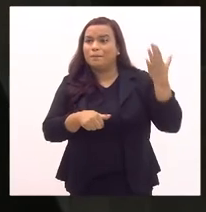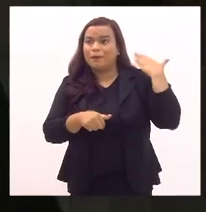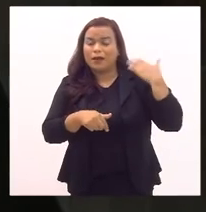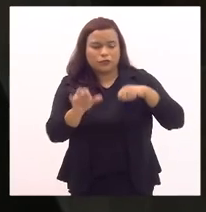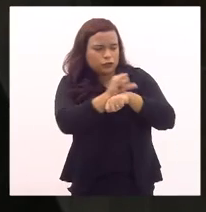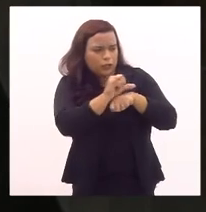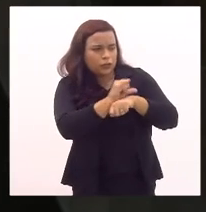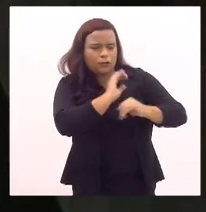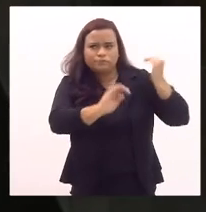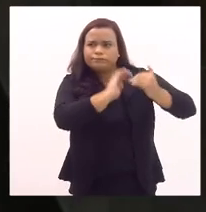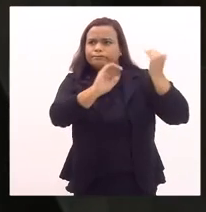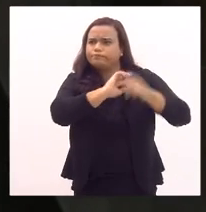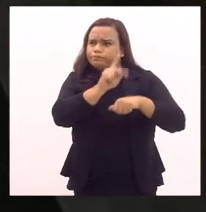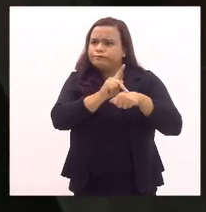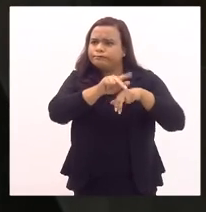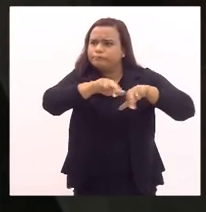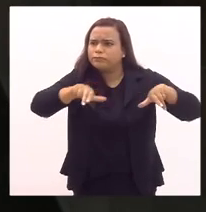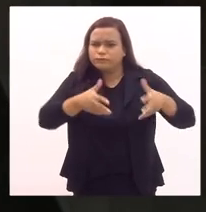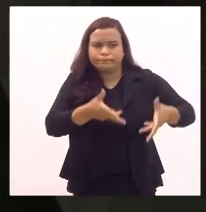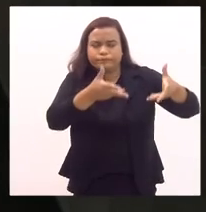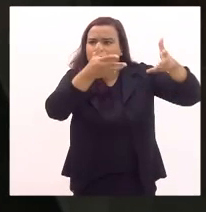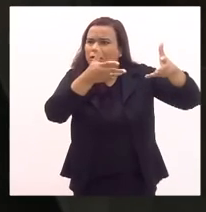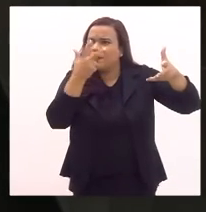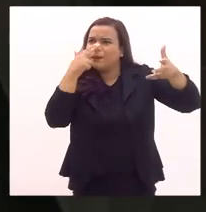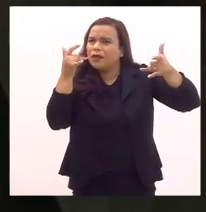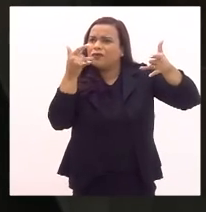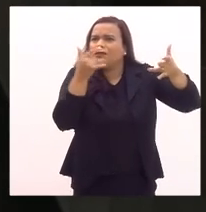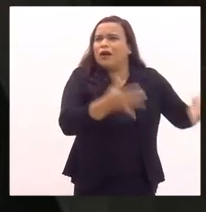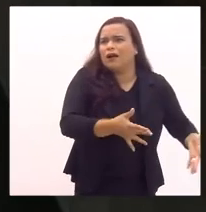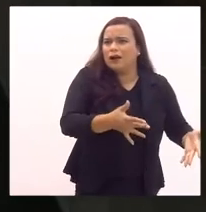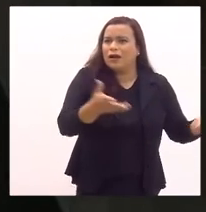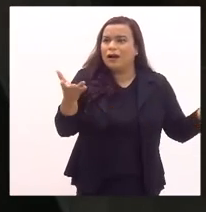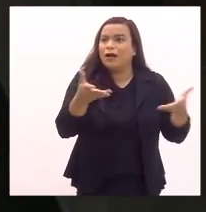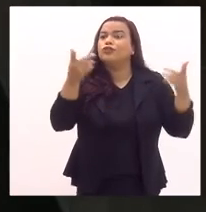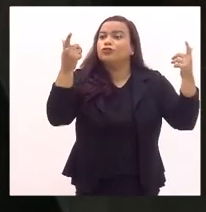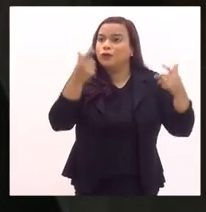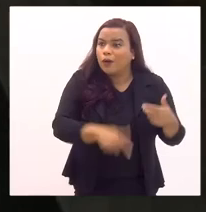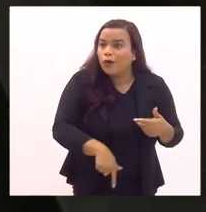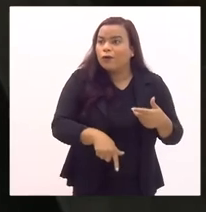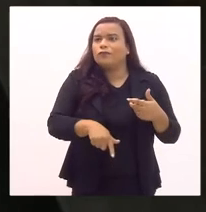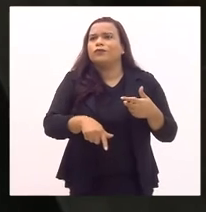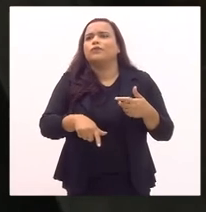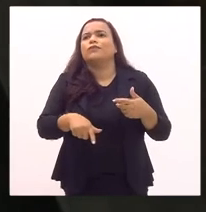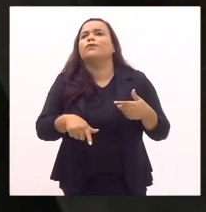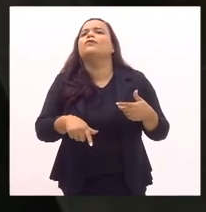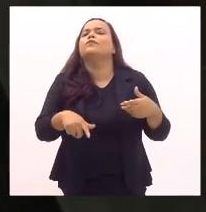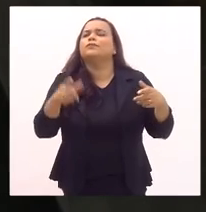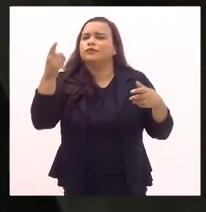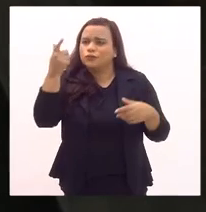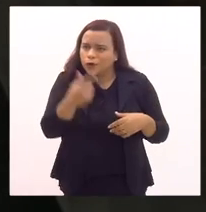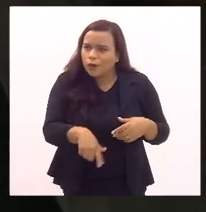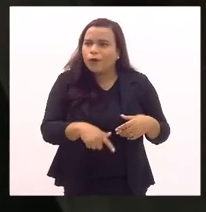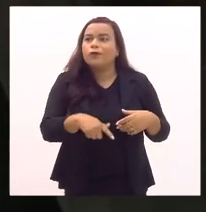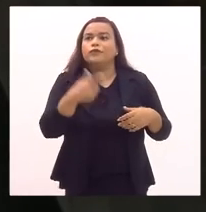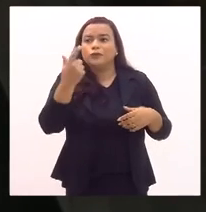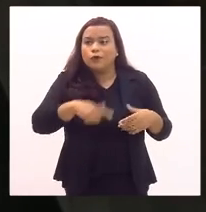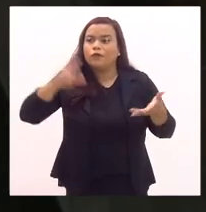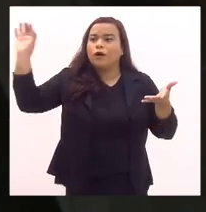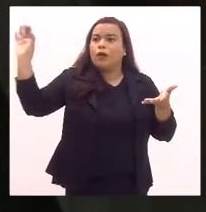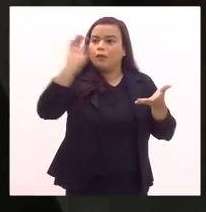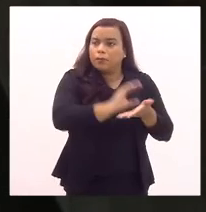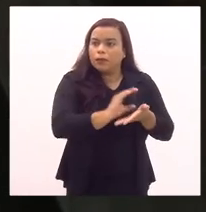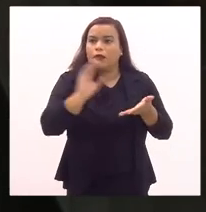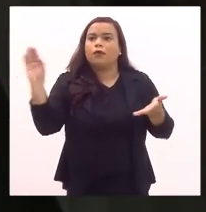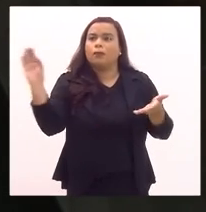desenvolvimento e nós estamos exportando de novo o petróleo estado bruto petróleo